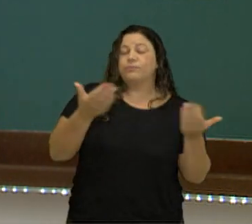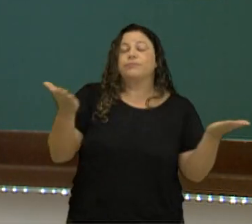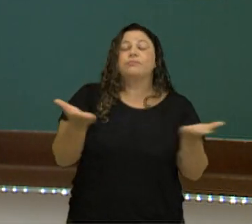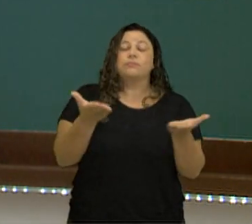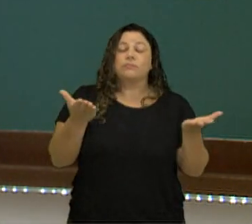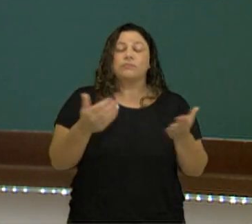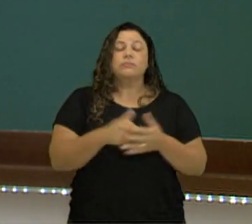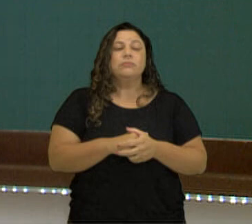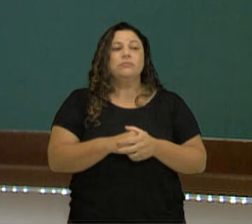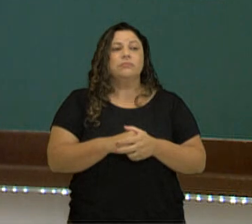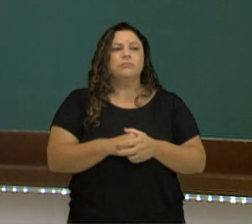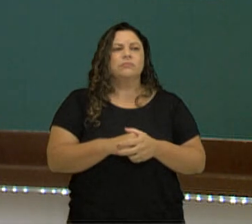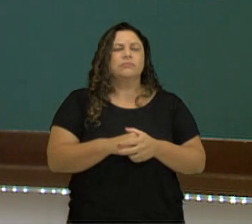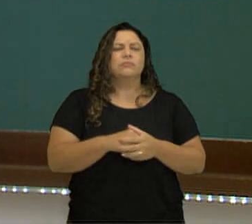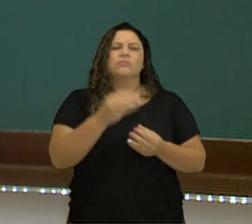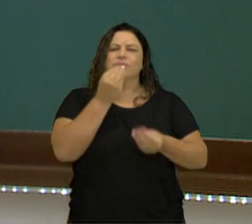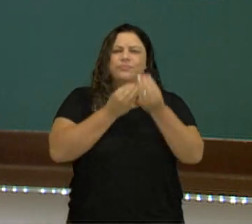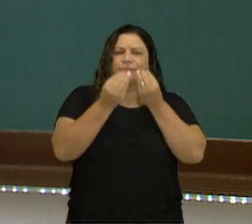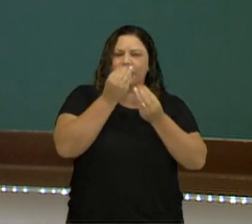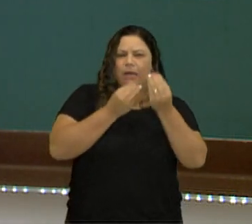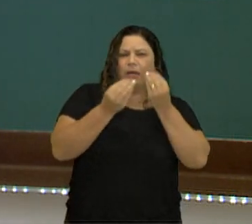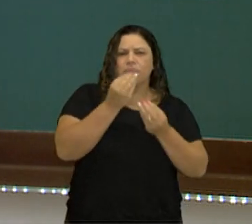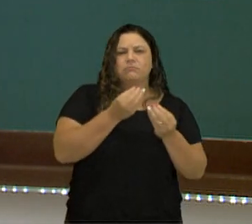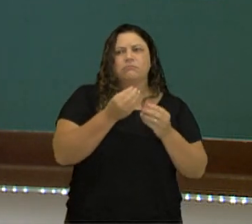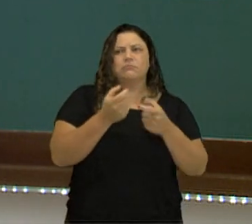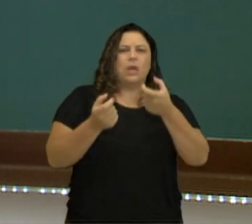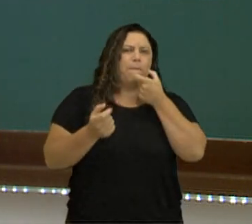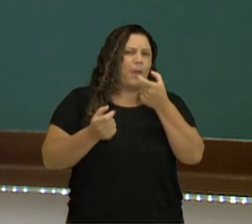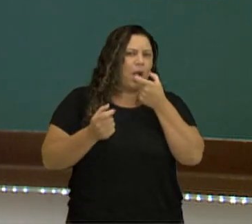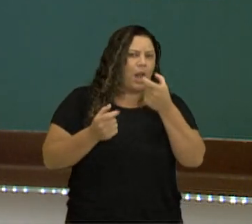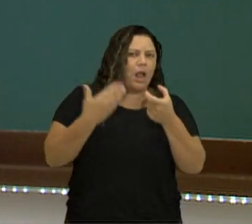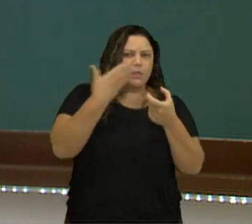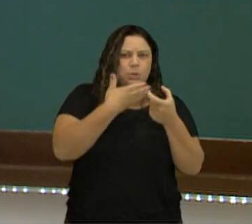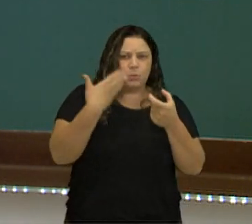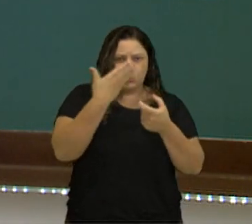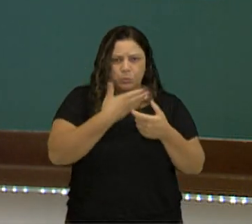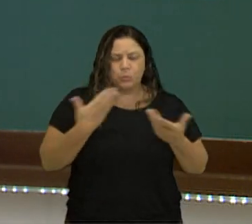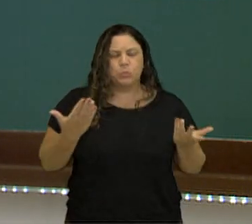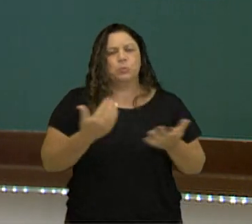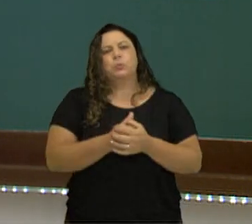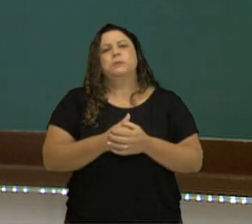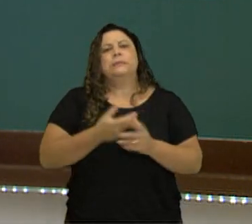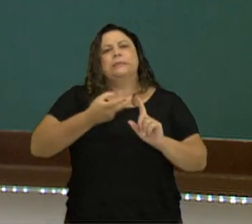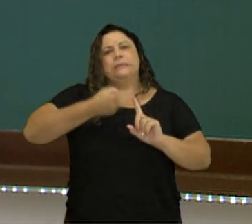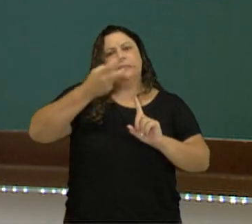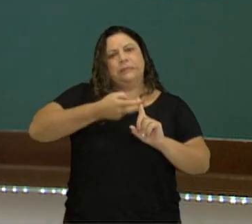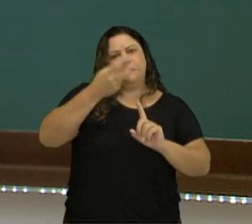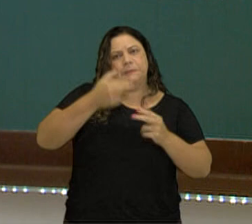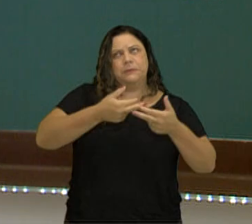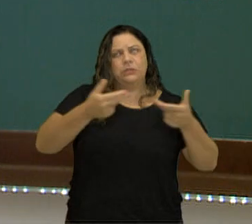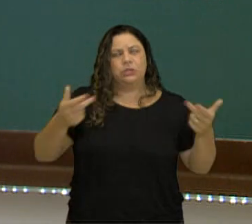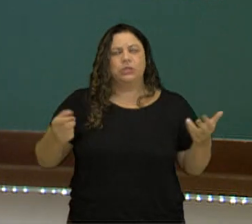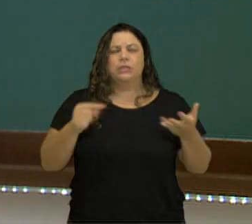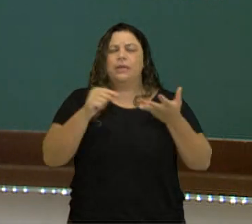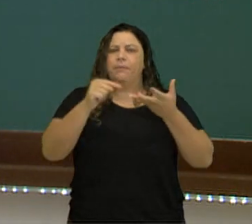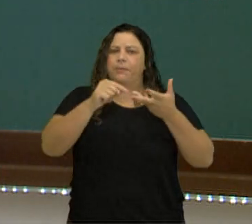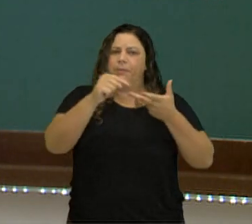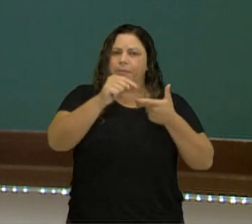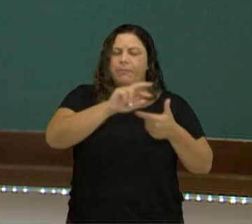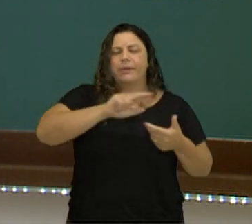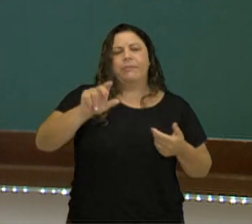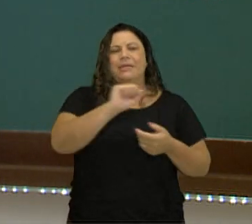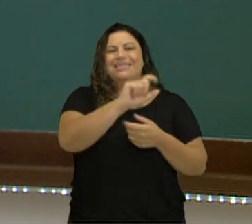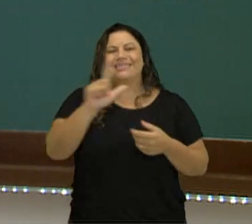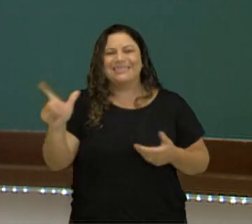professora, eu como muita bolacha recheada, eu como muito refrigerante, eu como muito